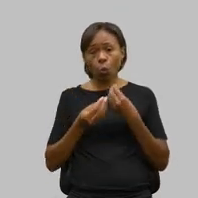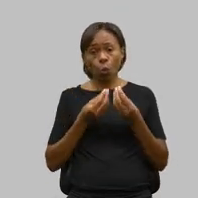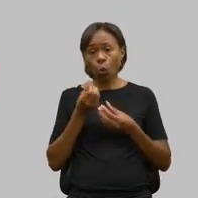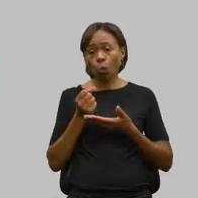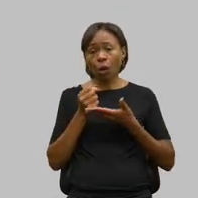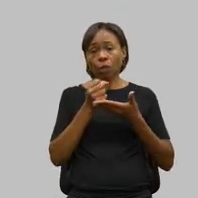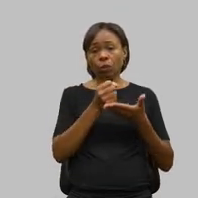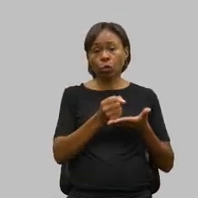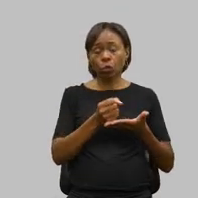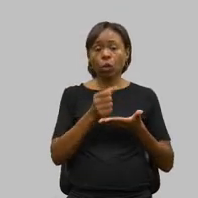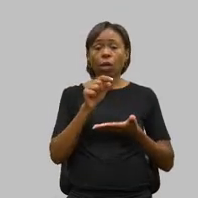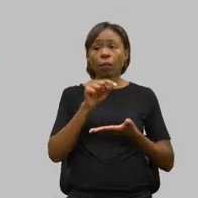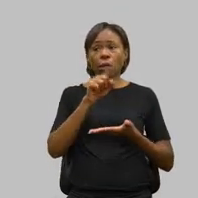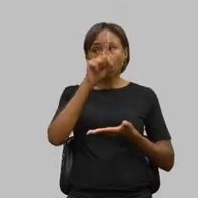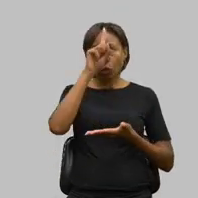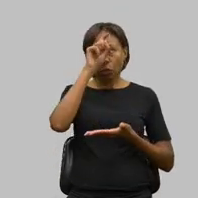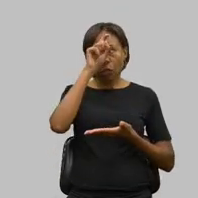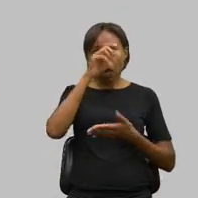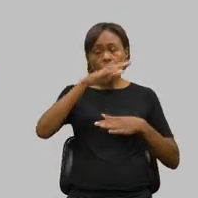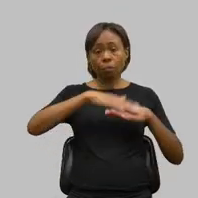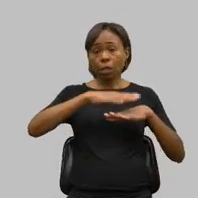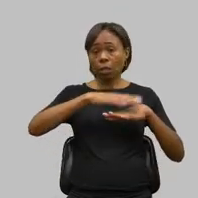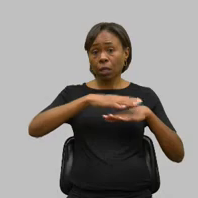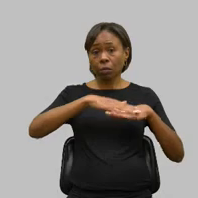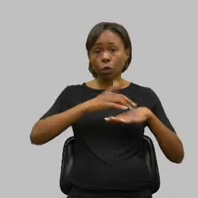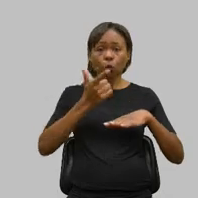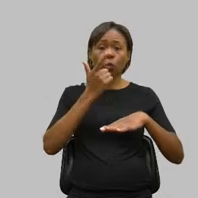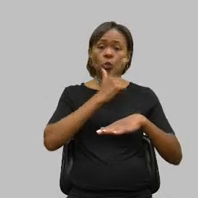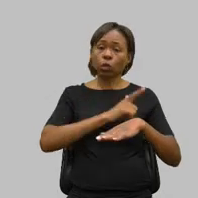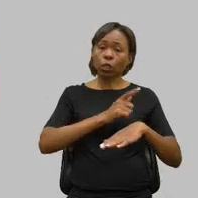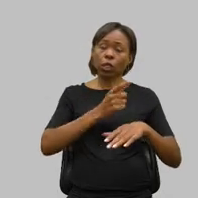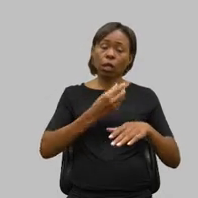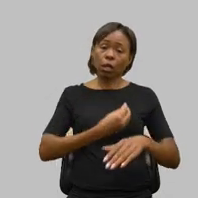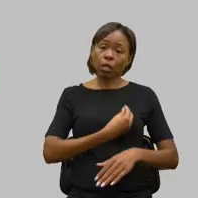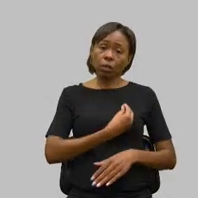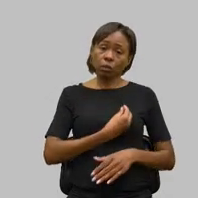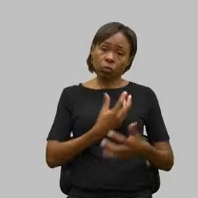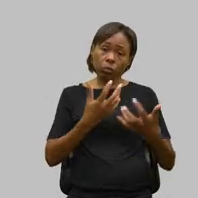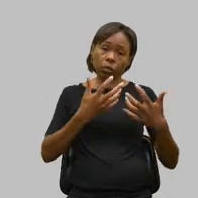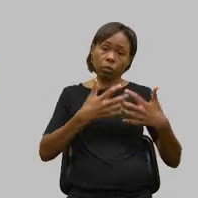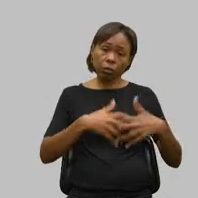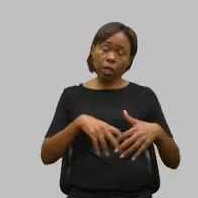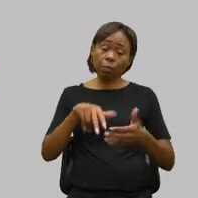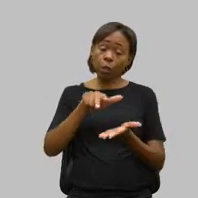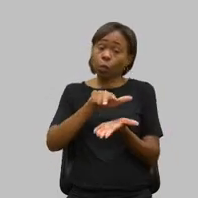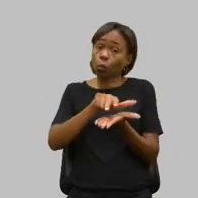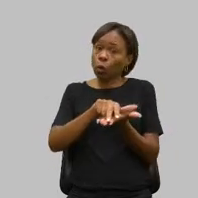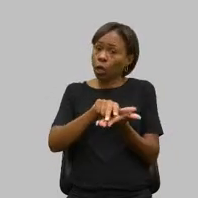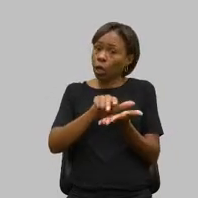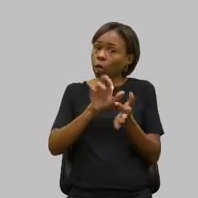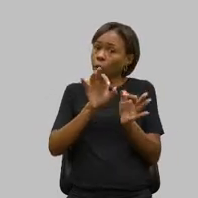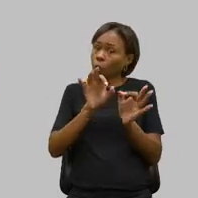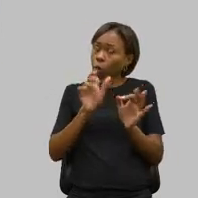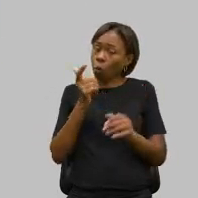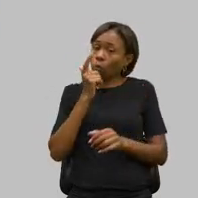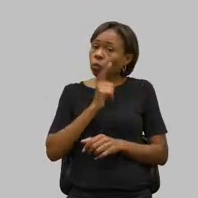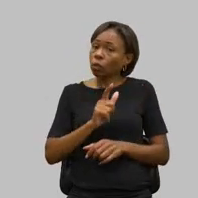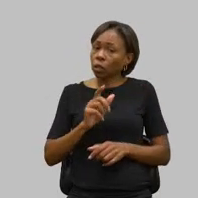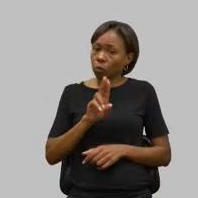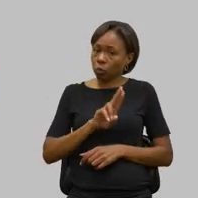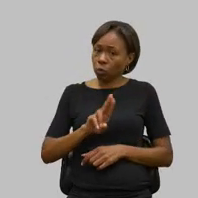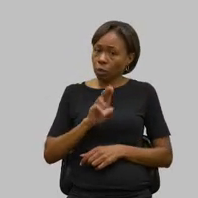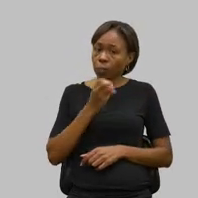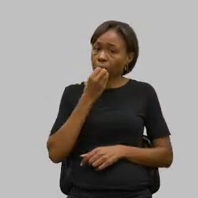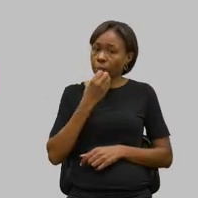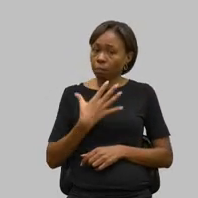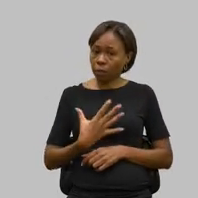pagar por isso, mas também que o leito seja bem utilizado. E aí a forçadecimento do ambulatorial é importante para gente poder esvazer esse